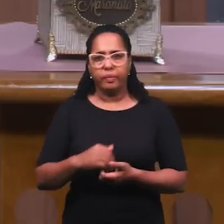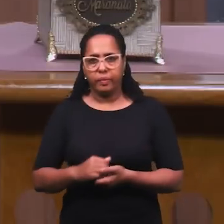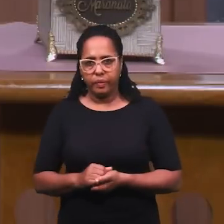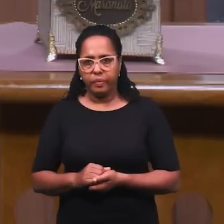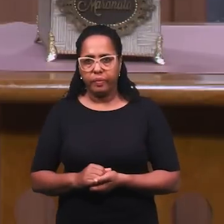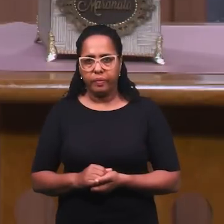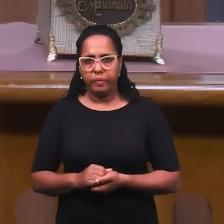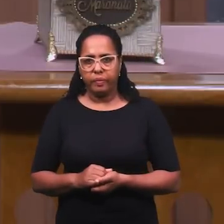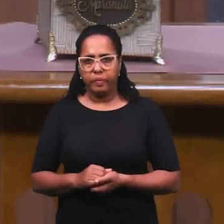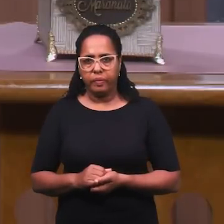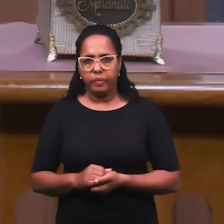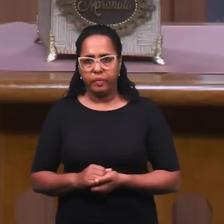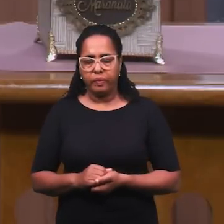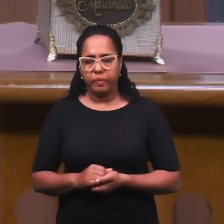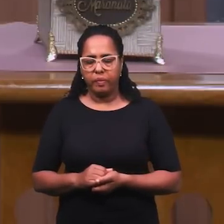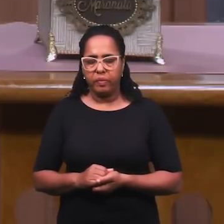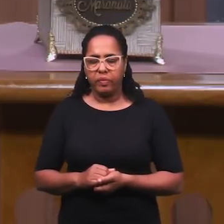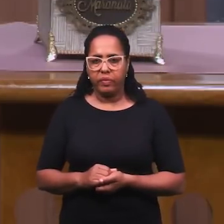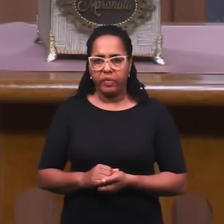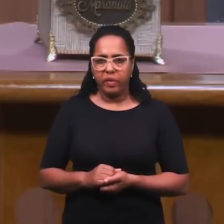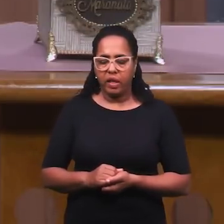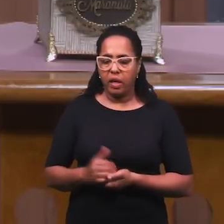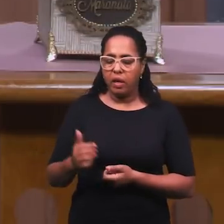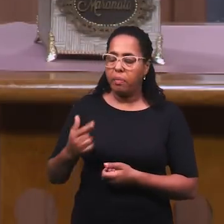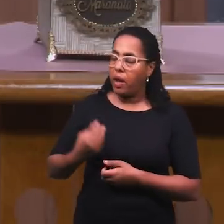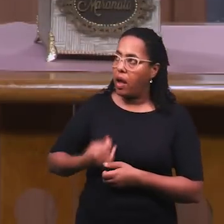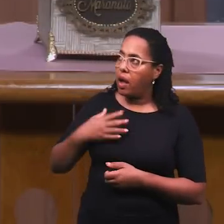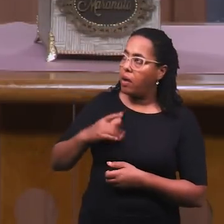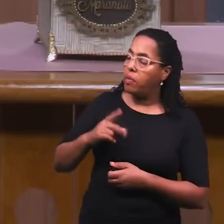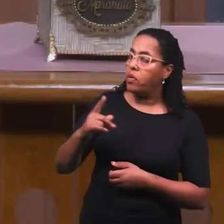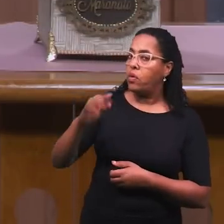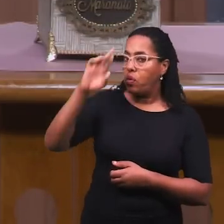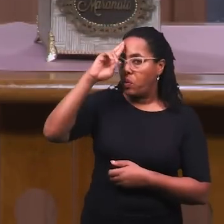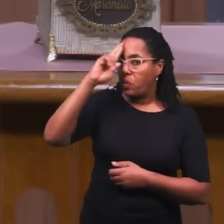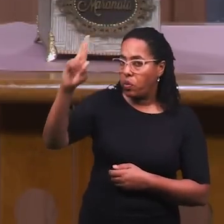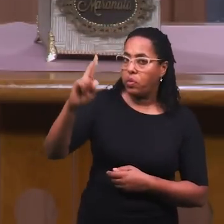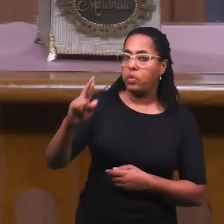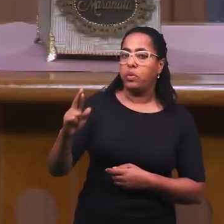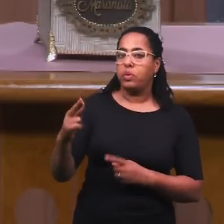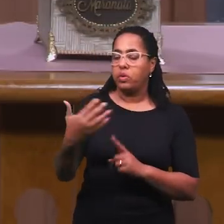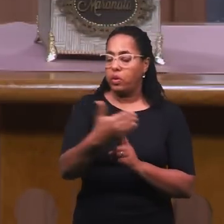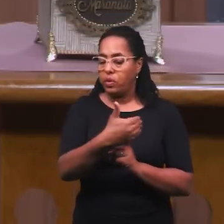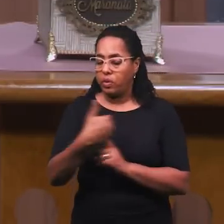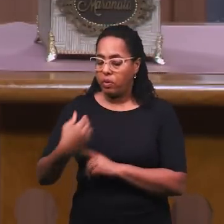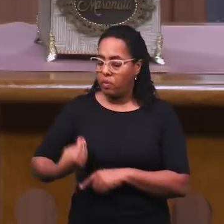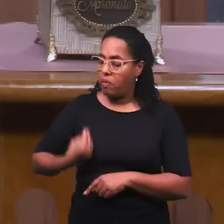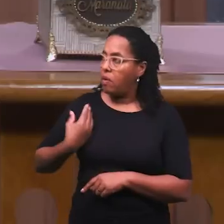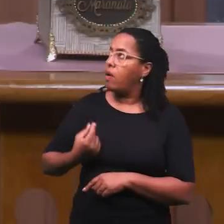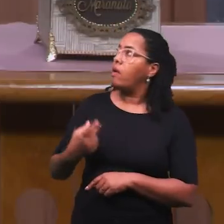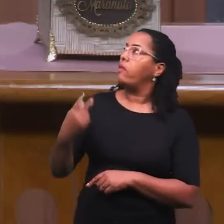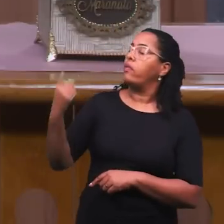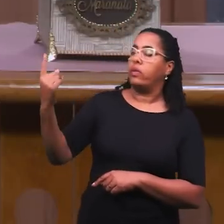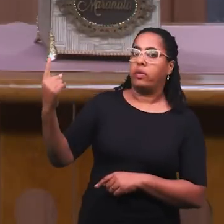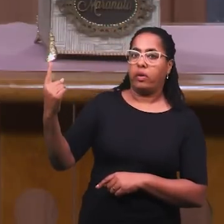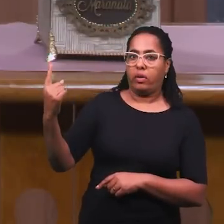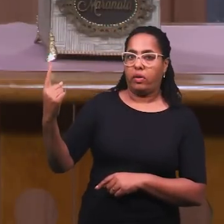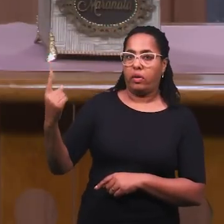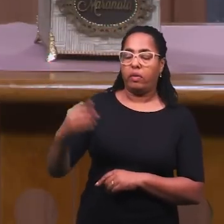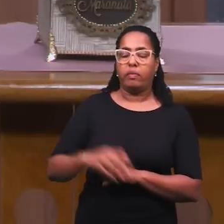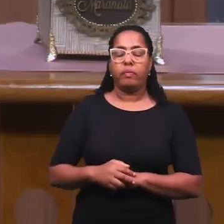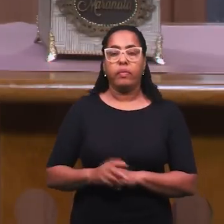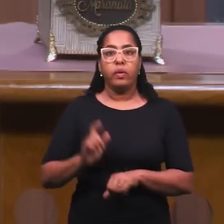morte, que é a morte eterna. O Senhor nos livra desta morte para a vida